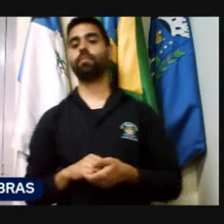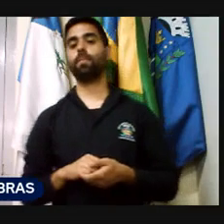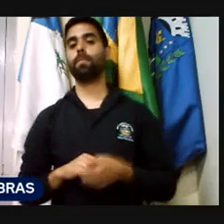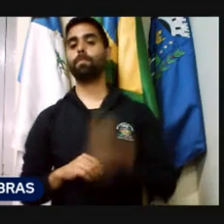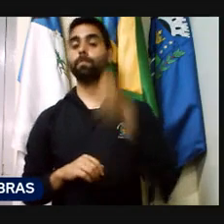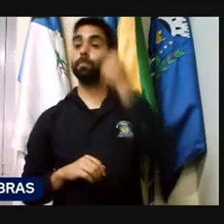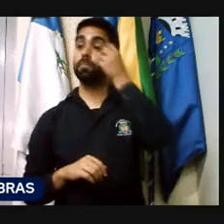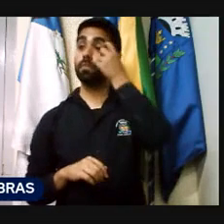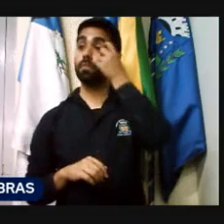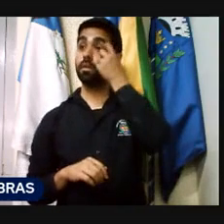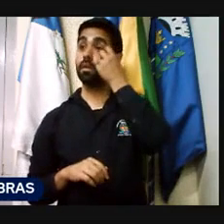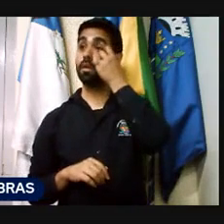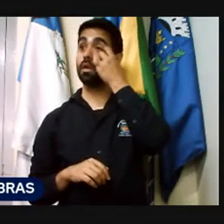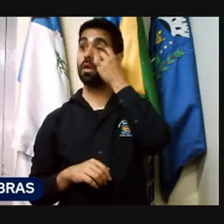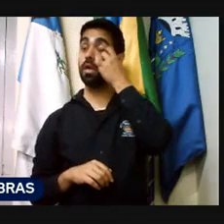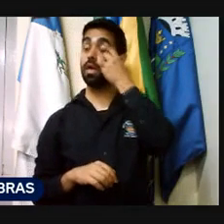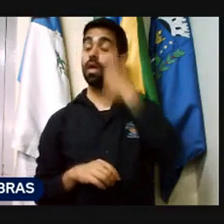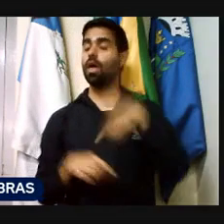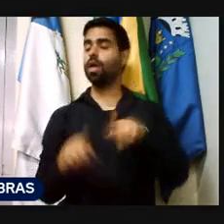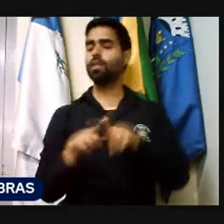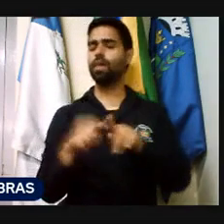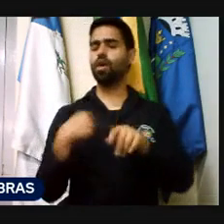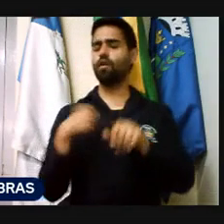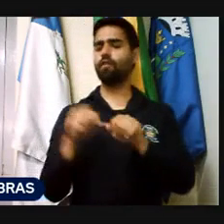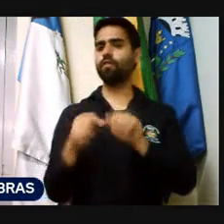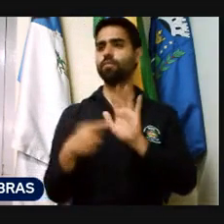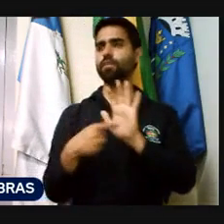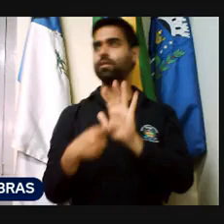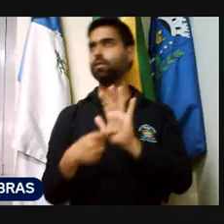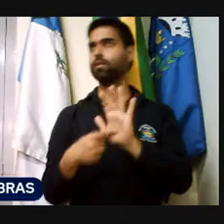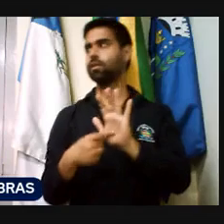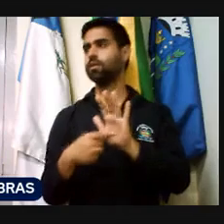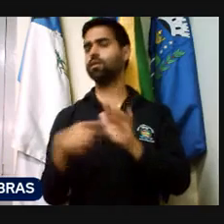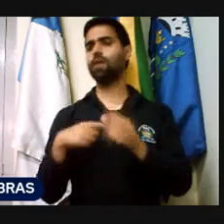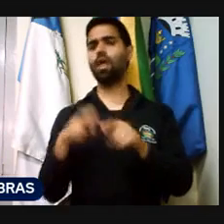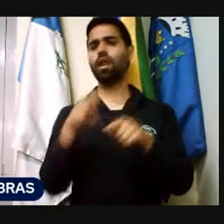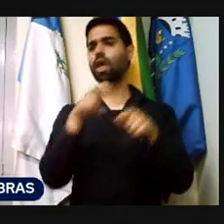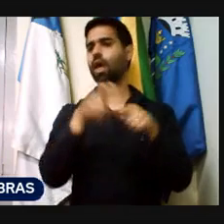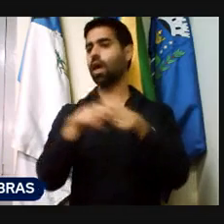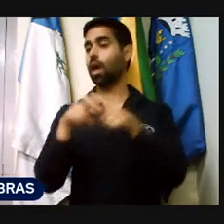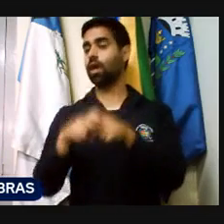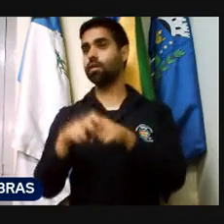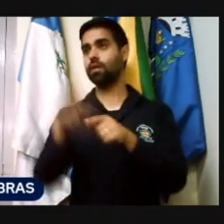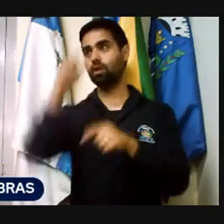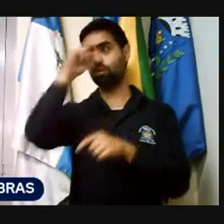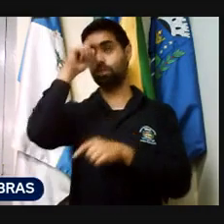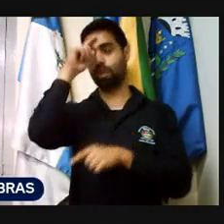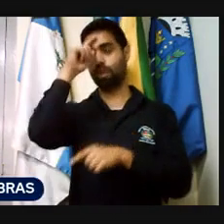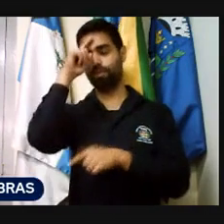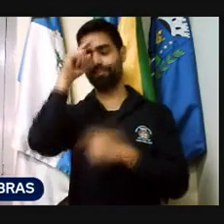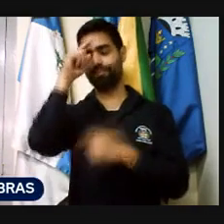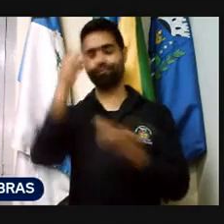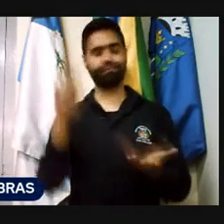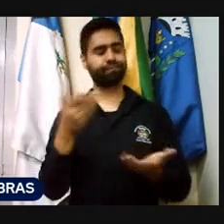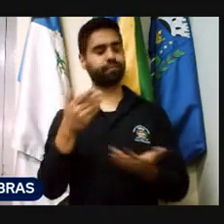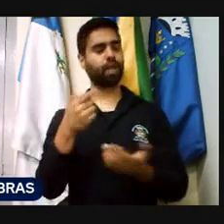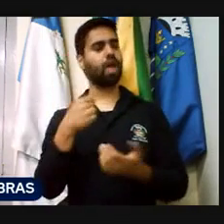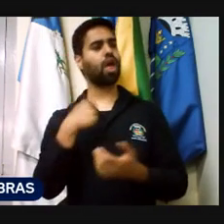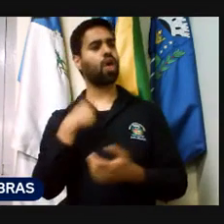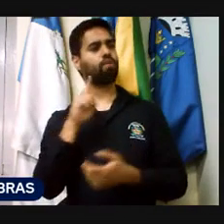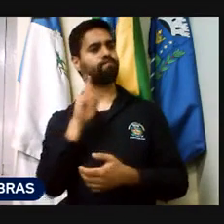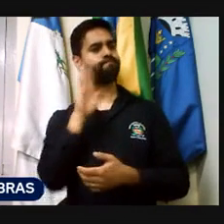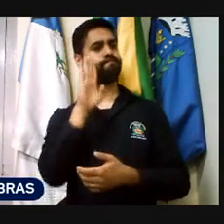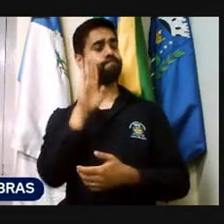Vim e fiz um requerimento, uma indicação hoje também, sobre cadeiras nos hospitais. Fábio, eu tive presente lá